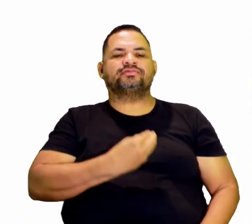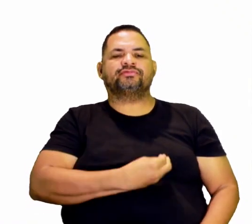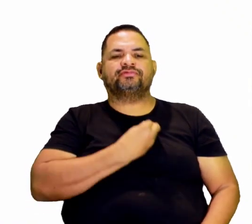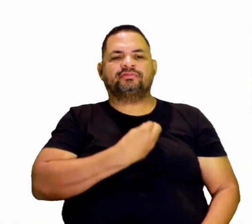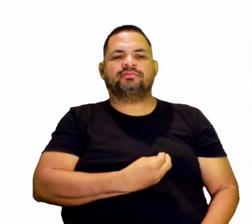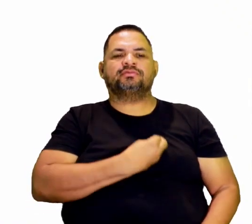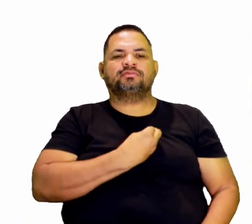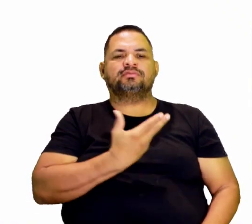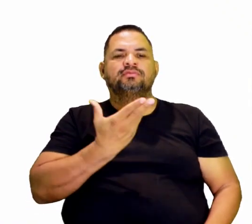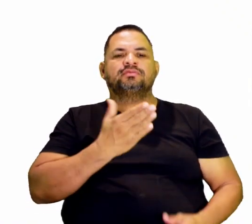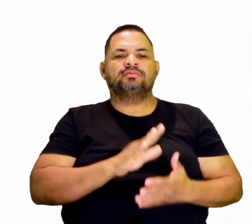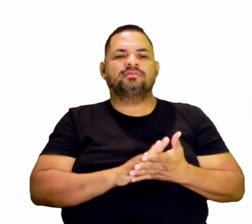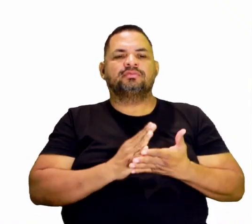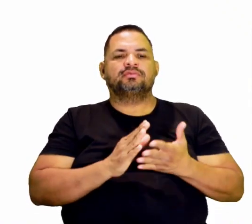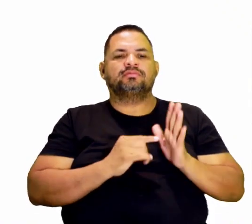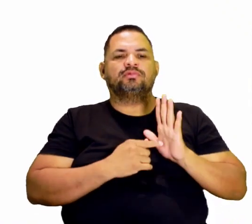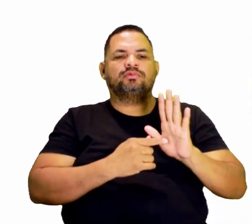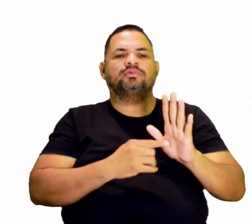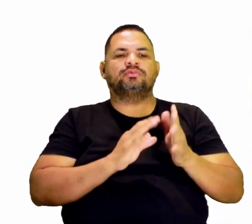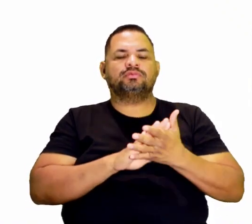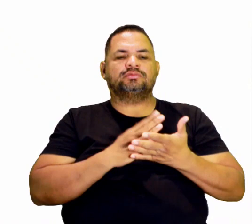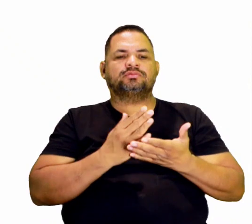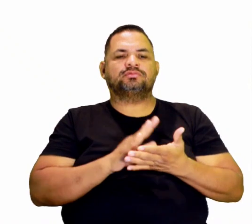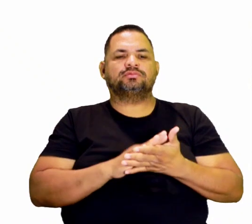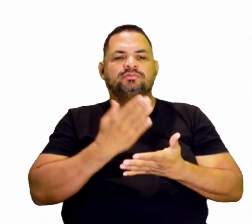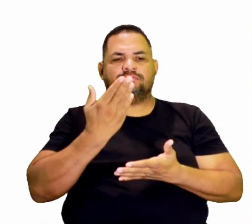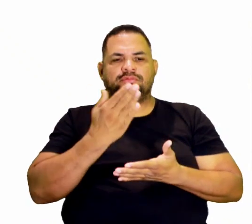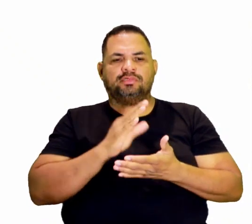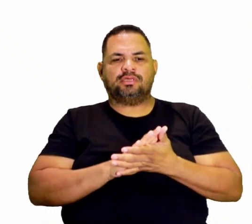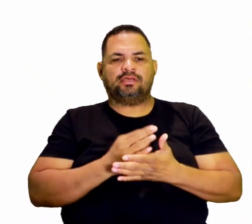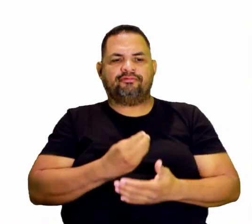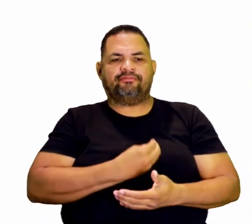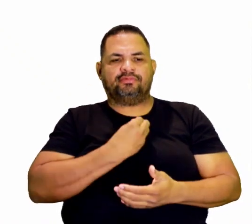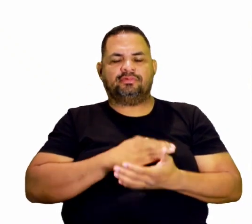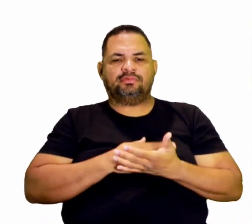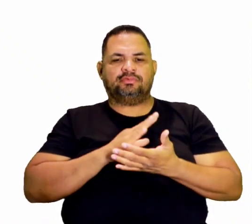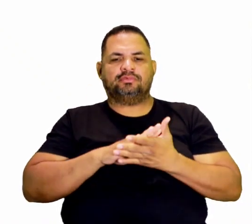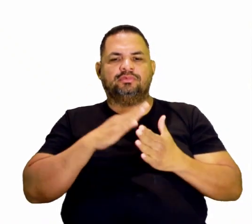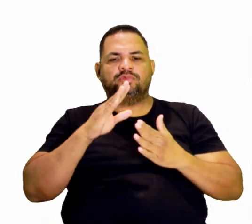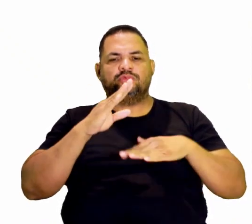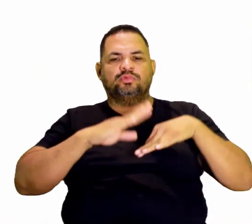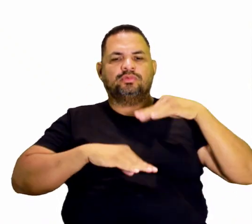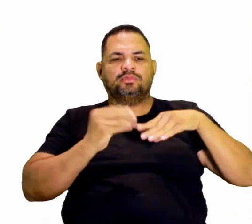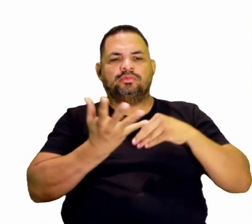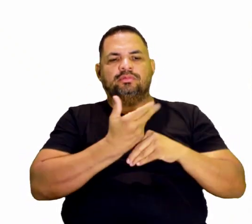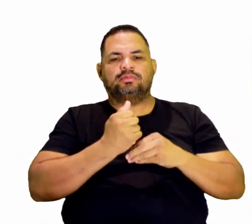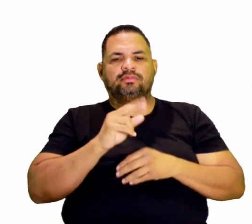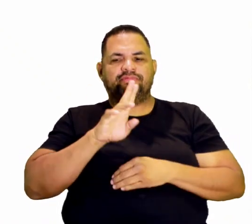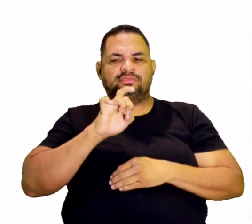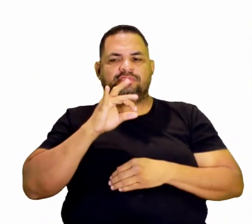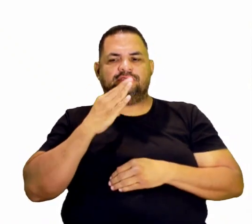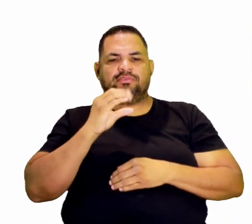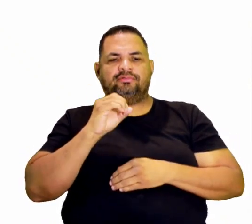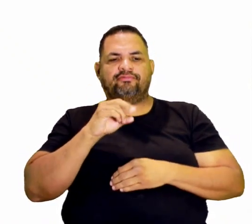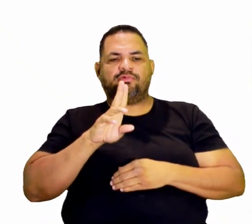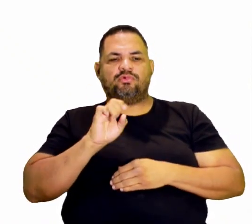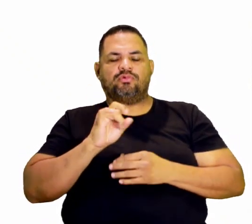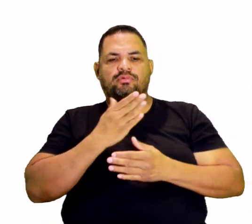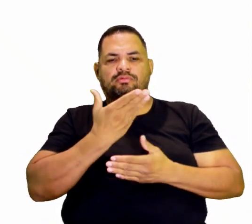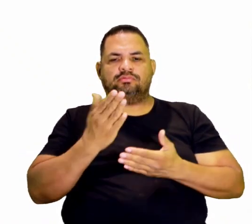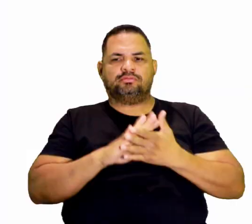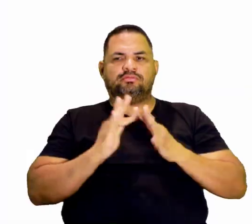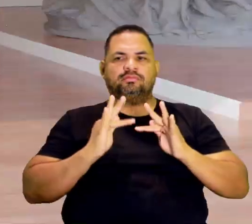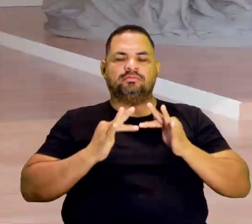filme que retrata a vida do pintor Vincent van Gogh, ok? Então,